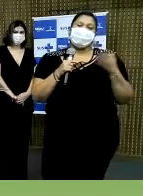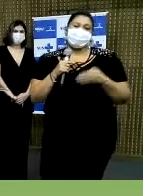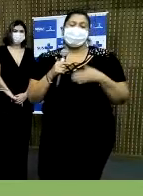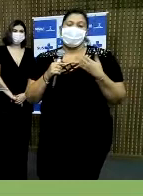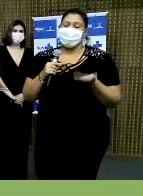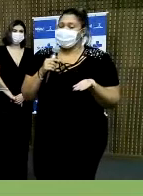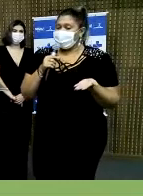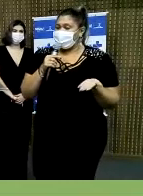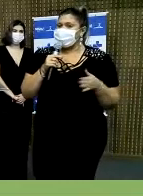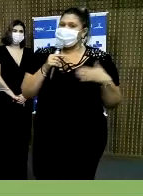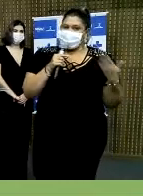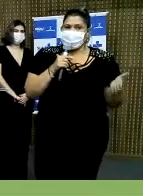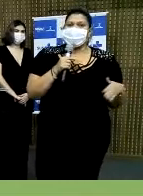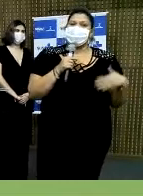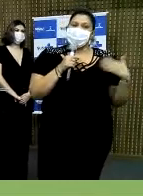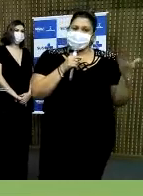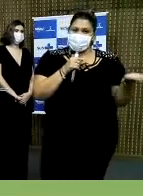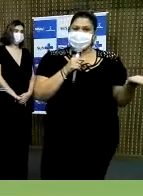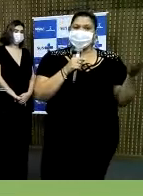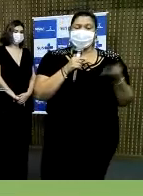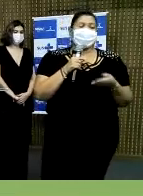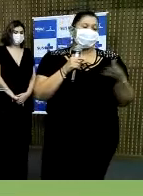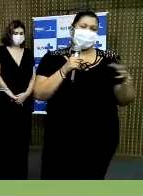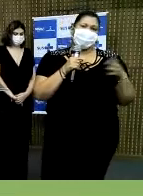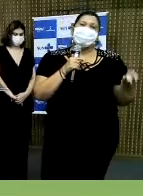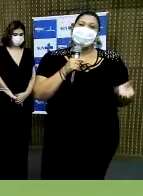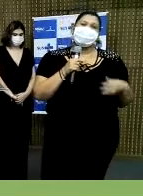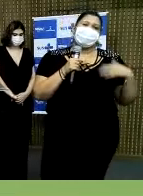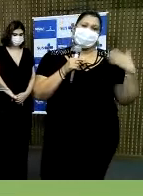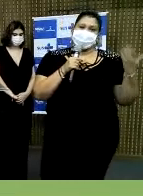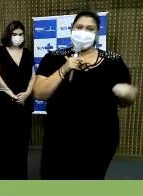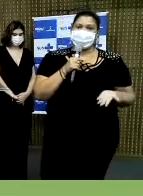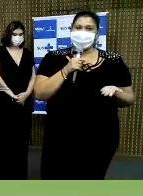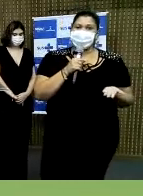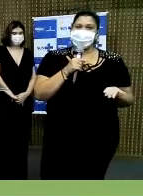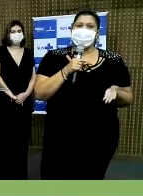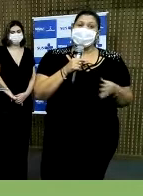Na consulta com as enfermeiras e com os médicos, eles já vinculam, já fazem essa